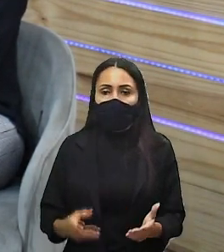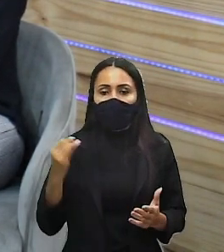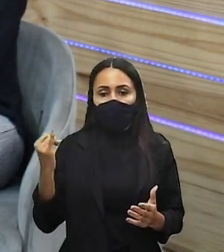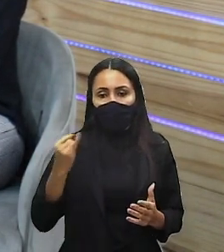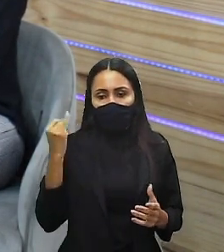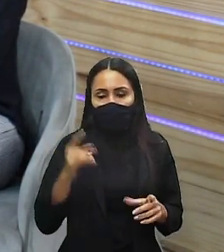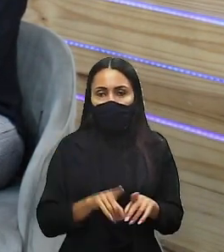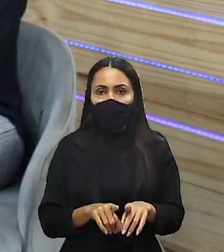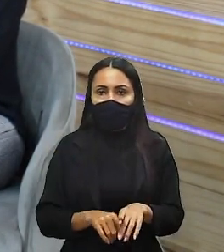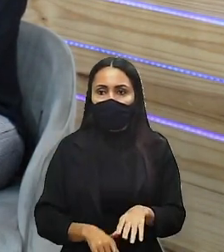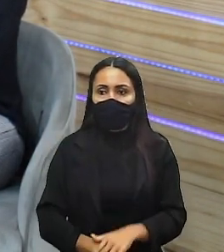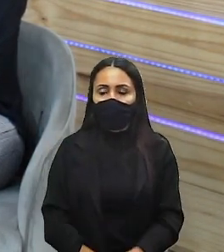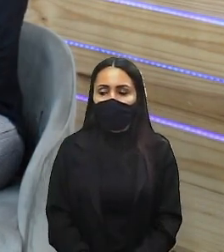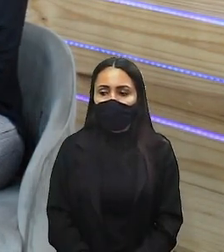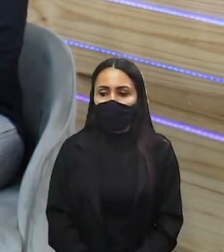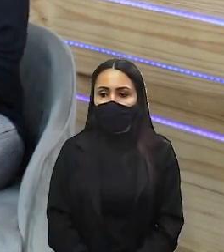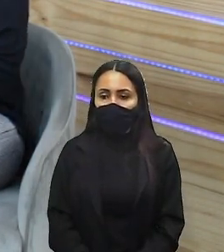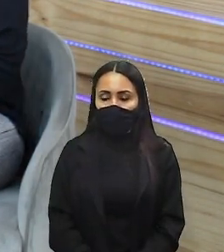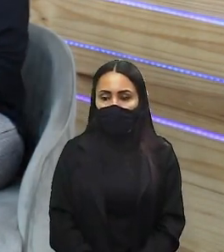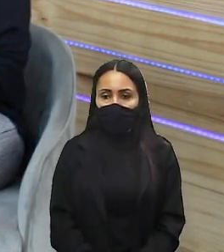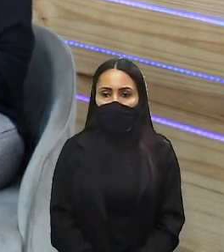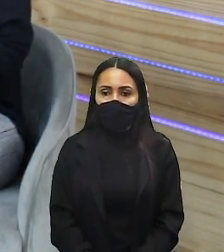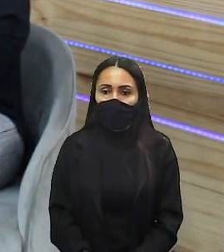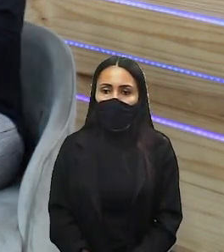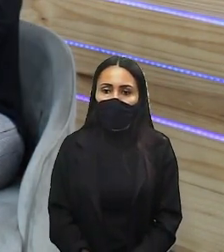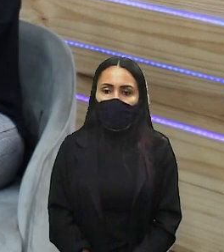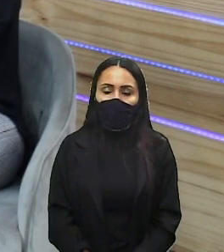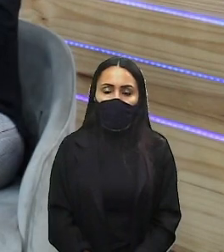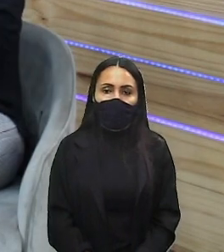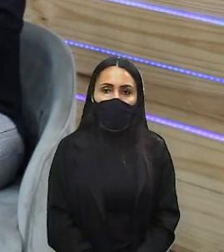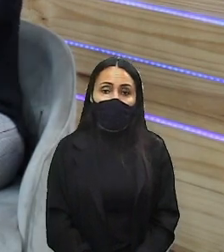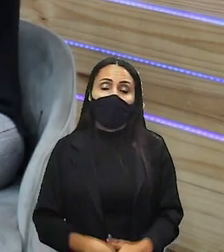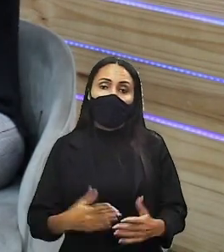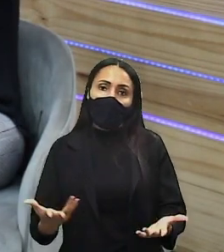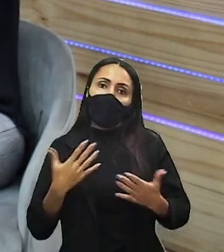tive a oportunidade, sim. Maravilha isso, né? É né? muito bom. Quando eles